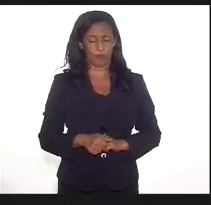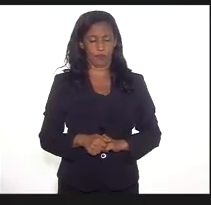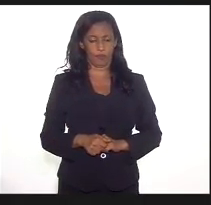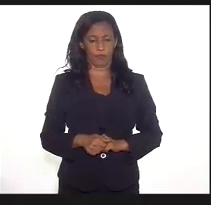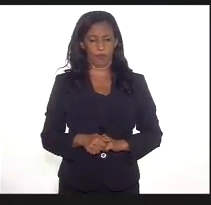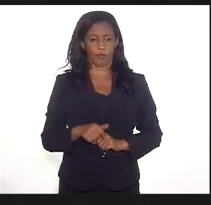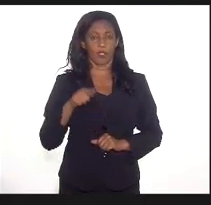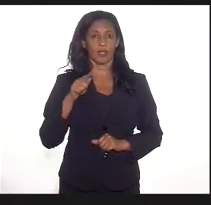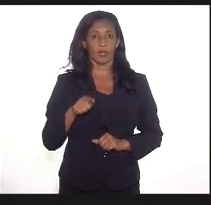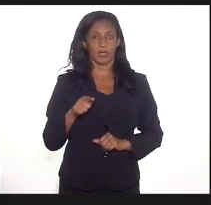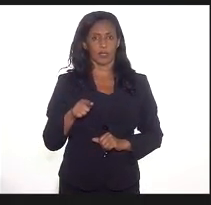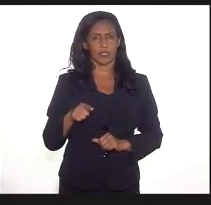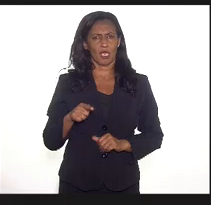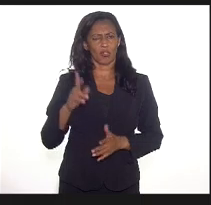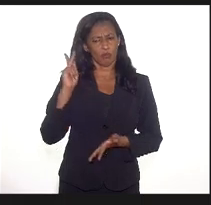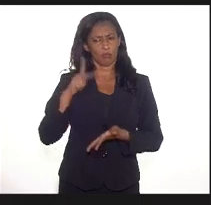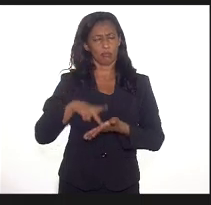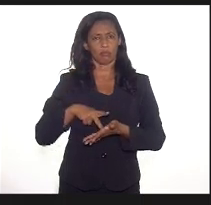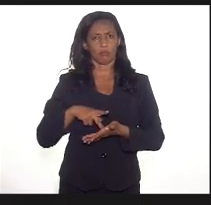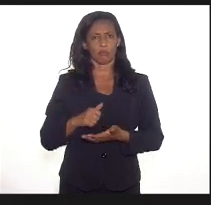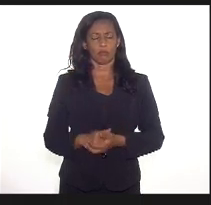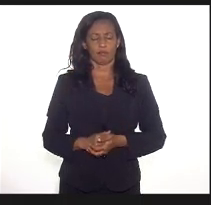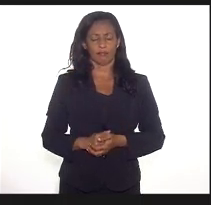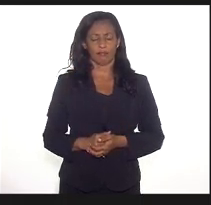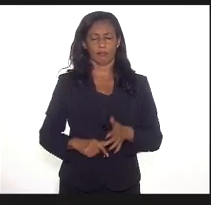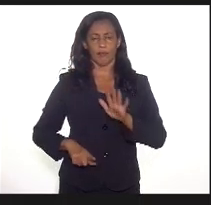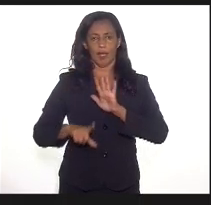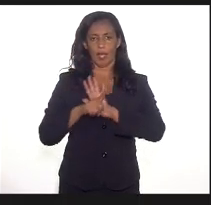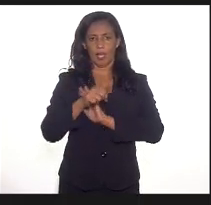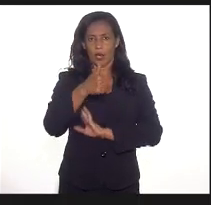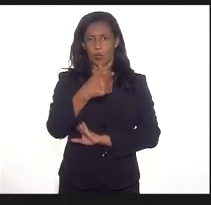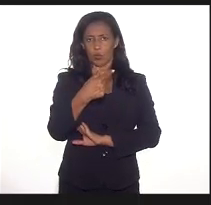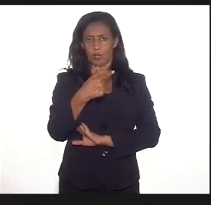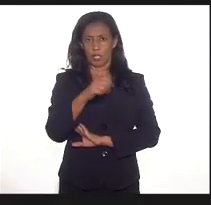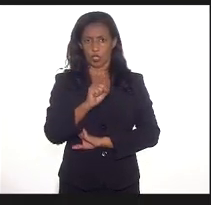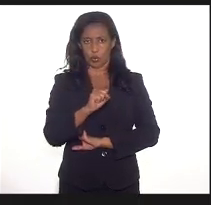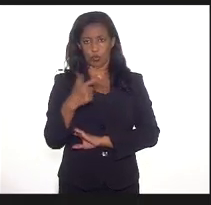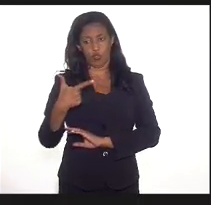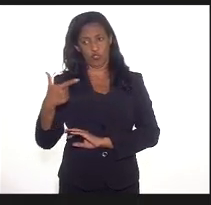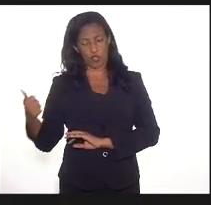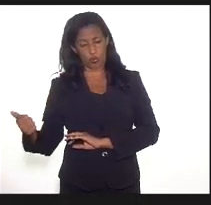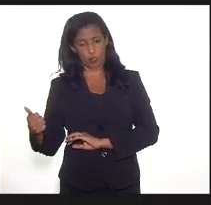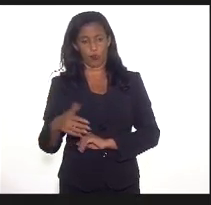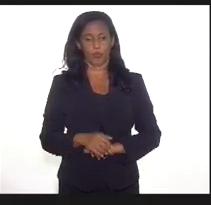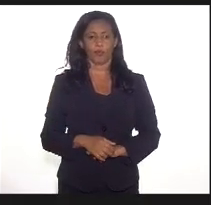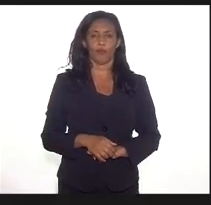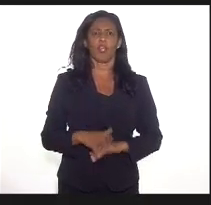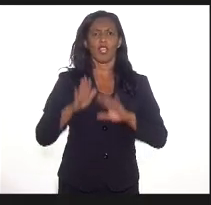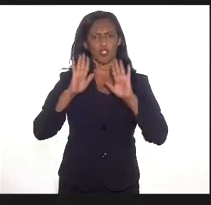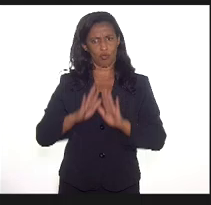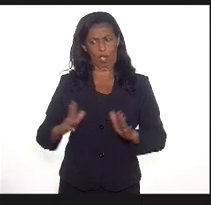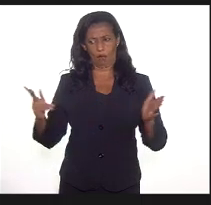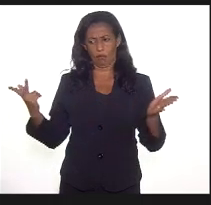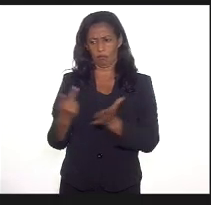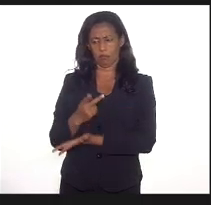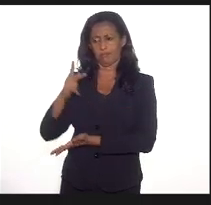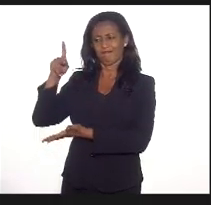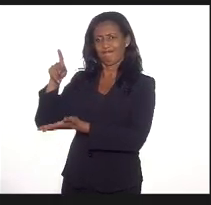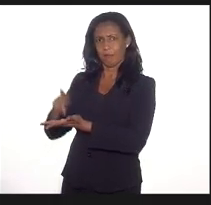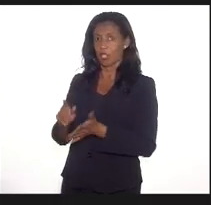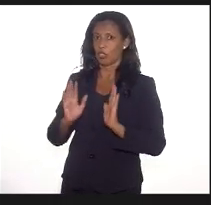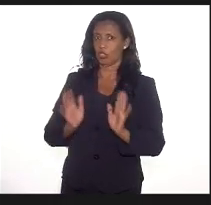seja regulamentado. A Lei Complementar 178 de 21 foi regulamentada, já